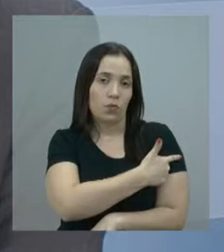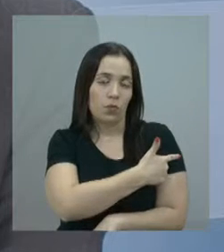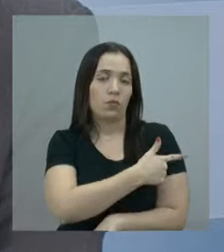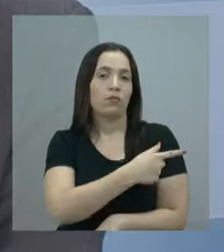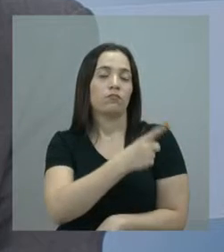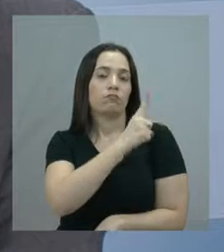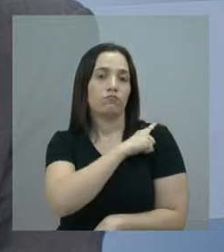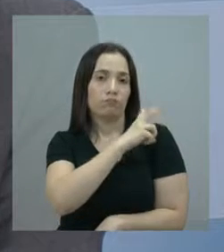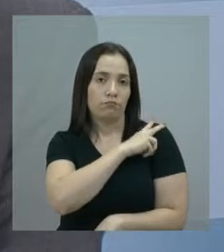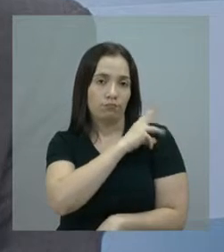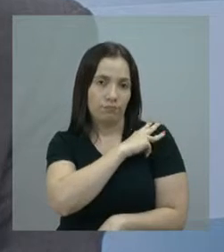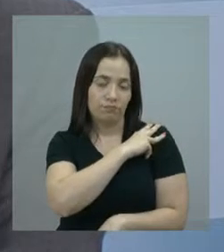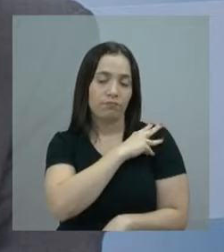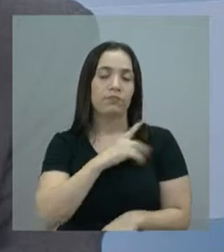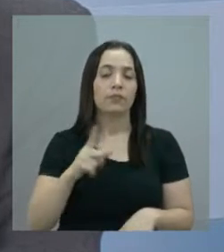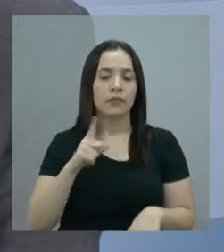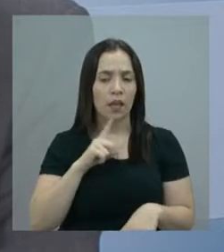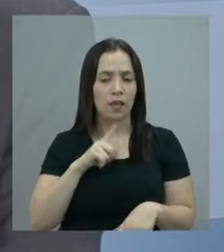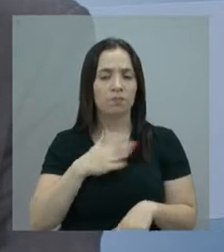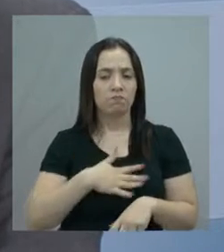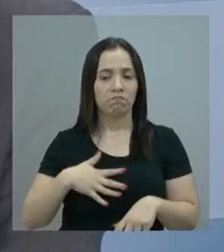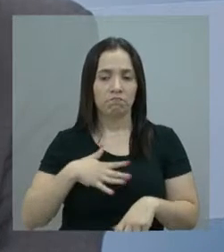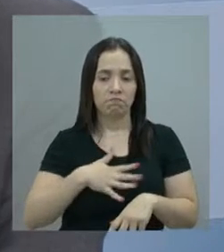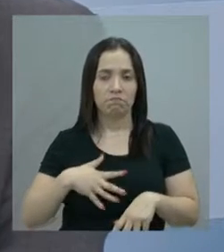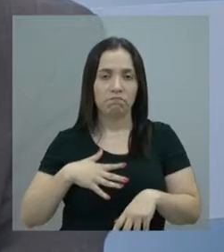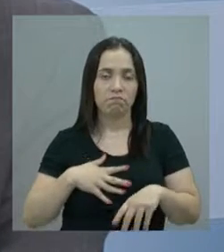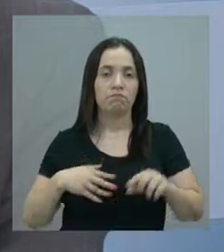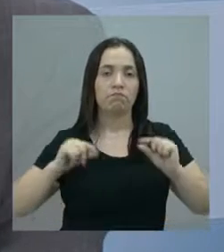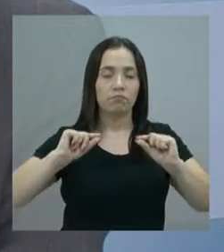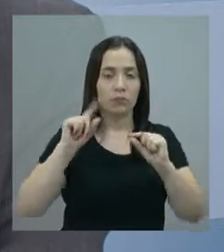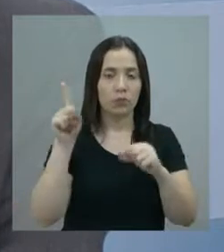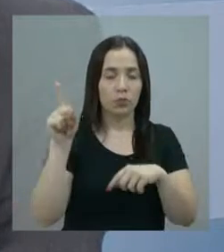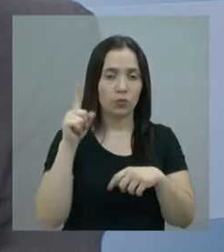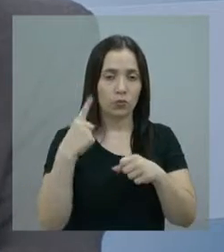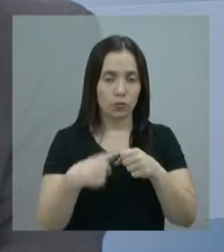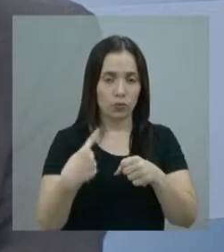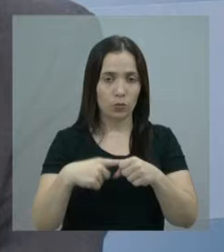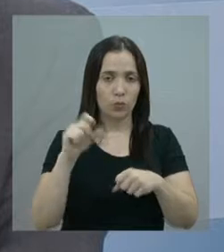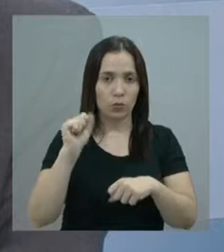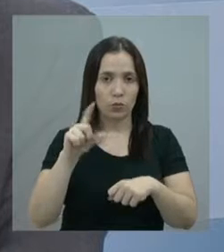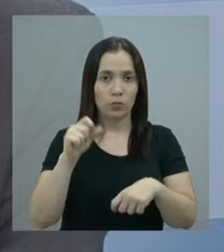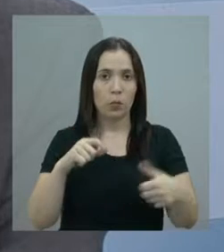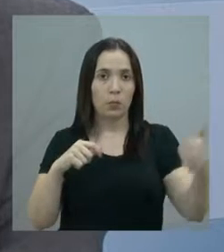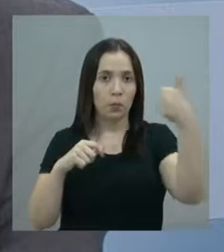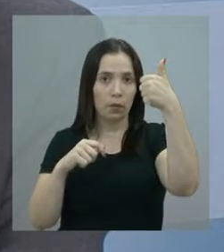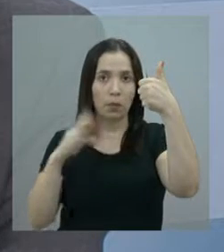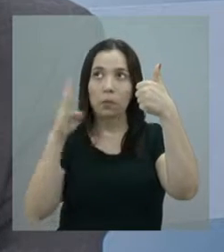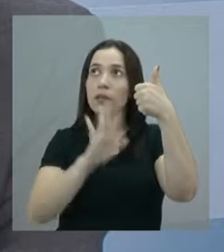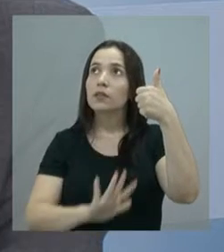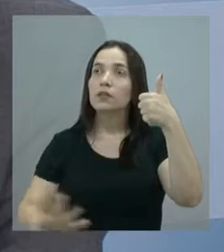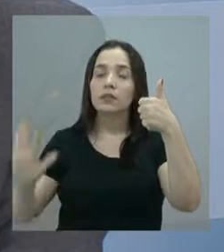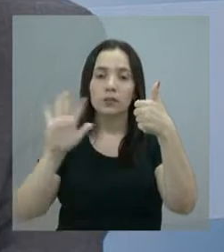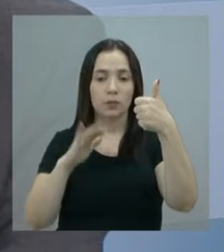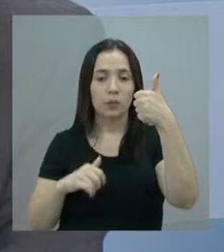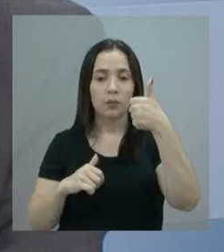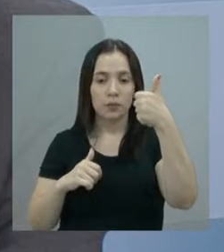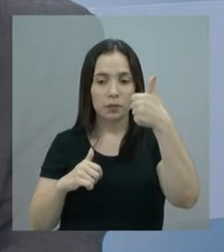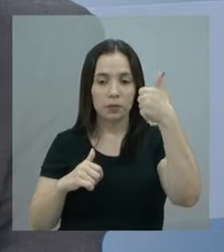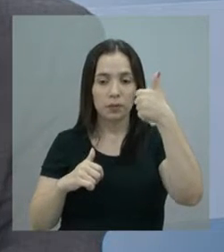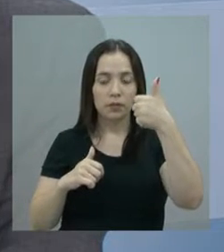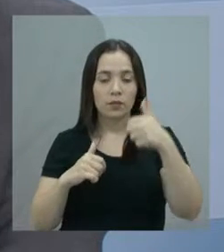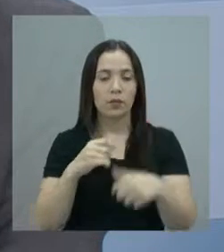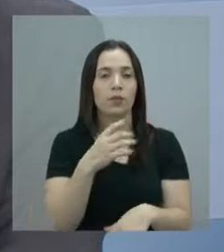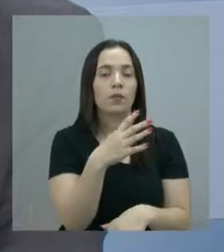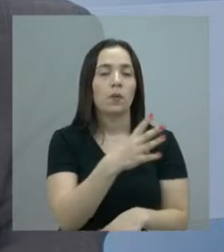aí a gente também registra com muita satisfação que Sobral não só lidera nacionalmente o ensino fundamental, quarta